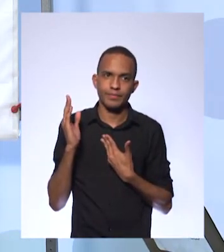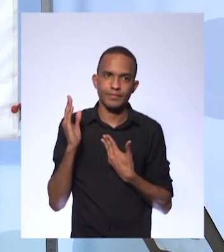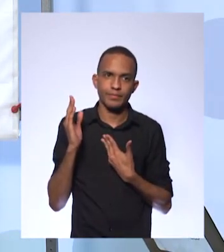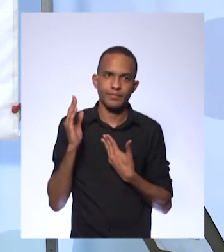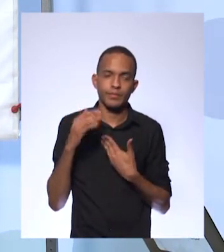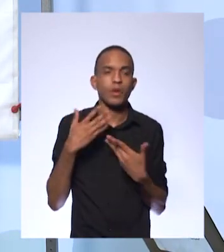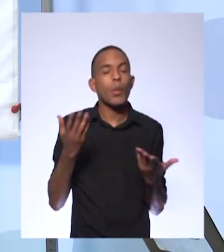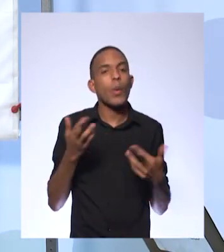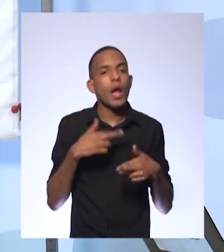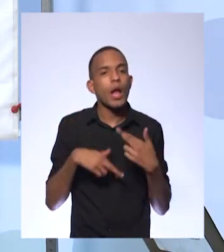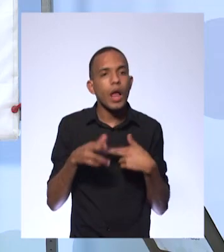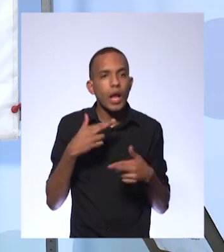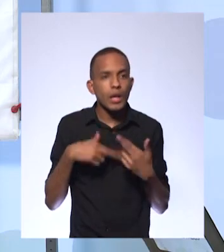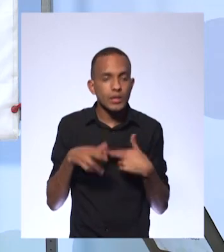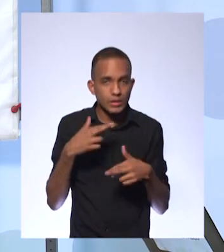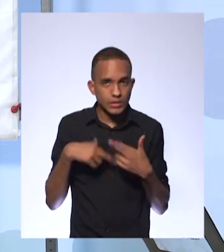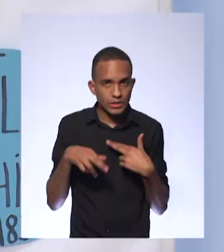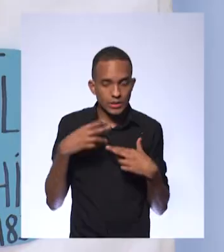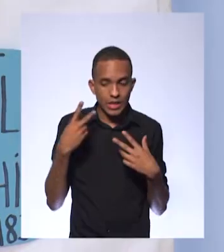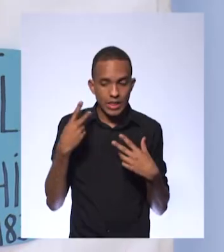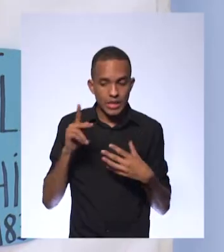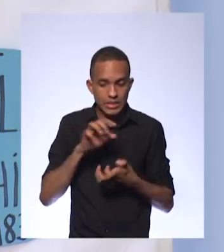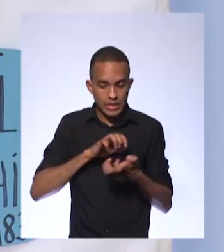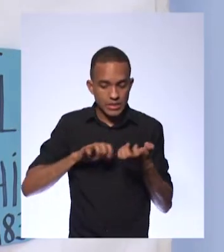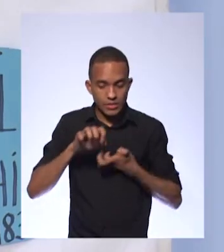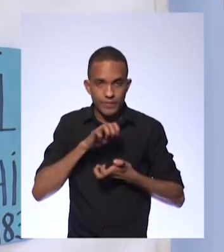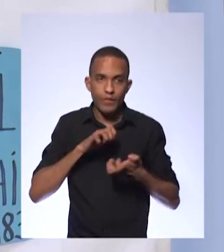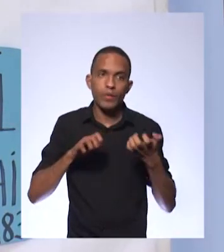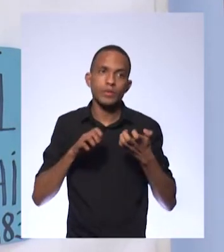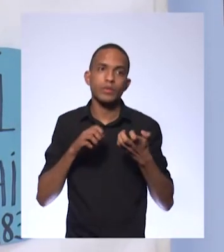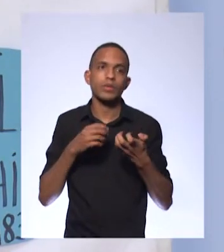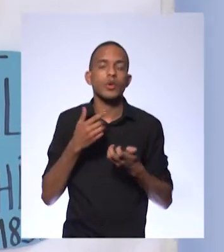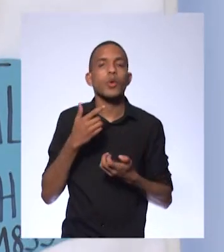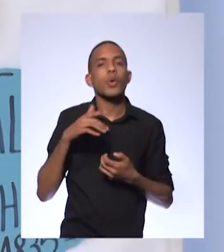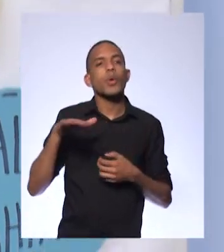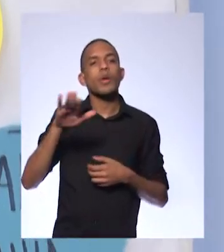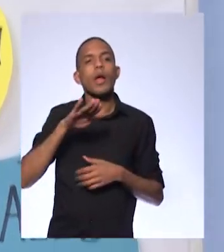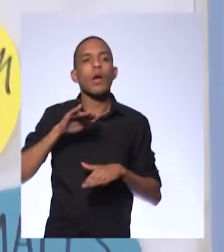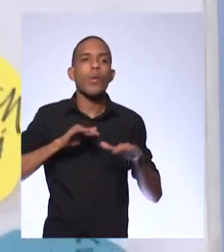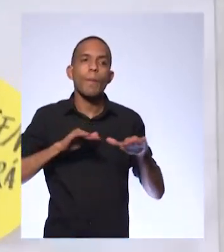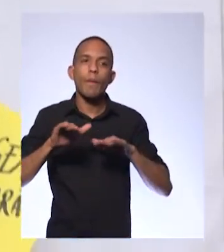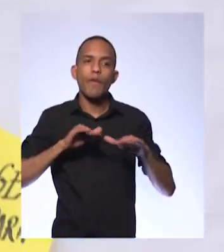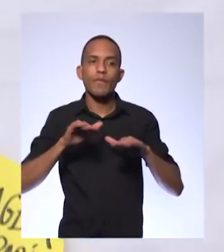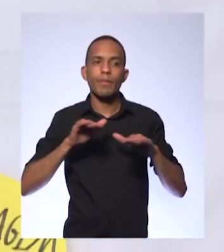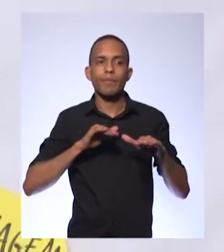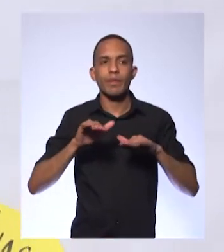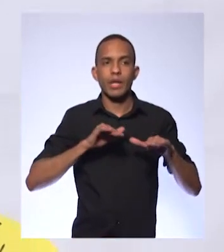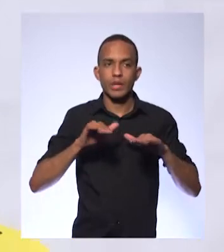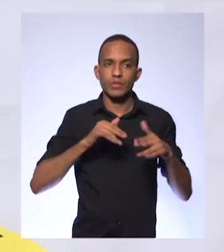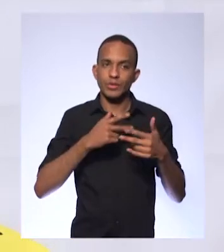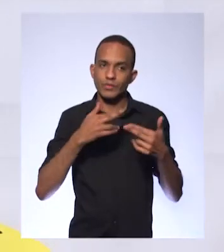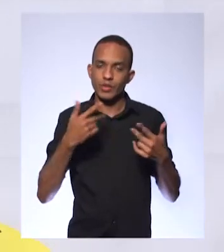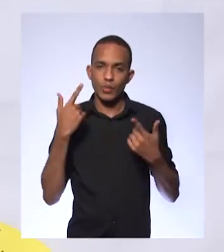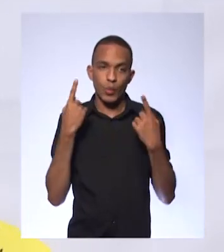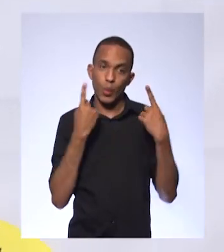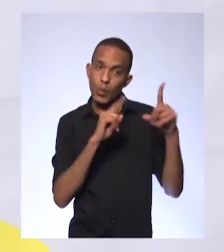Qual a relação dessa revolta aqui com esses movimentos de